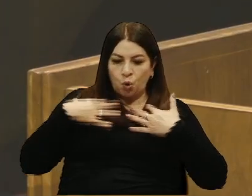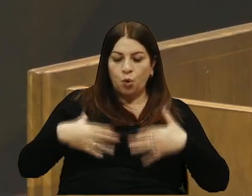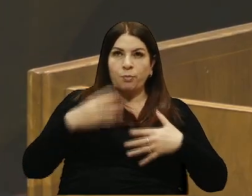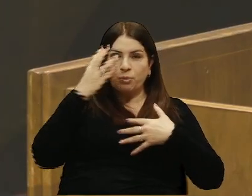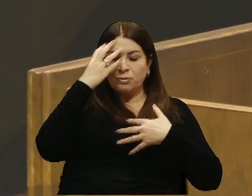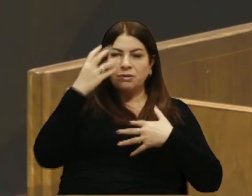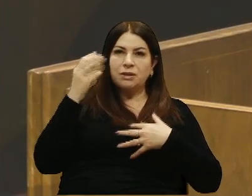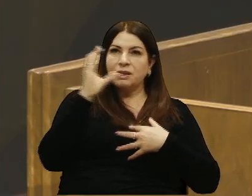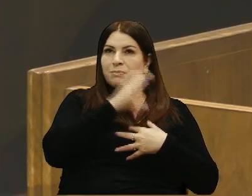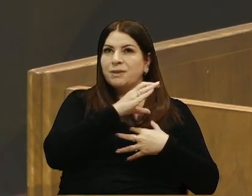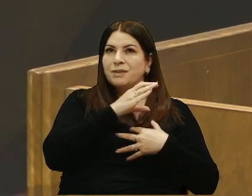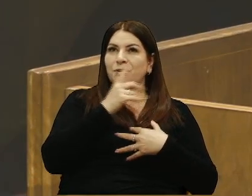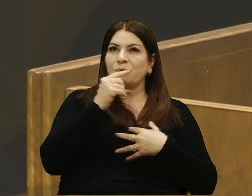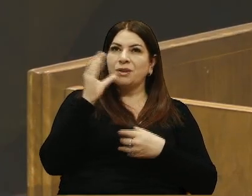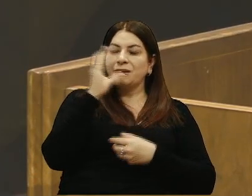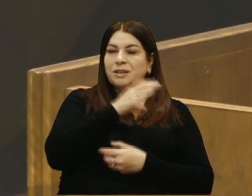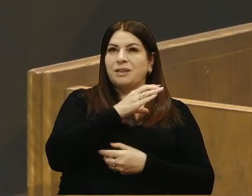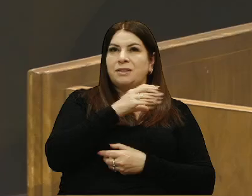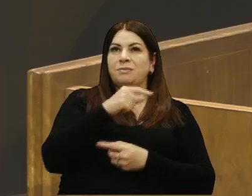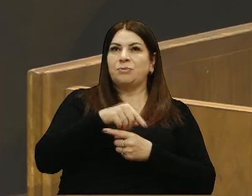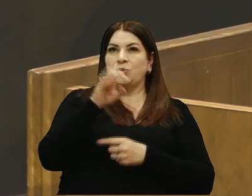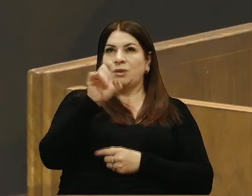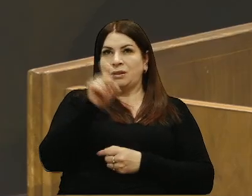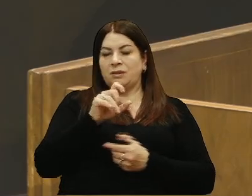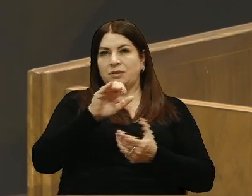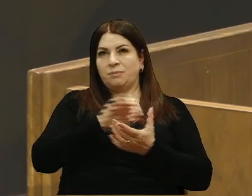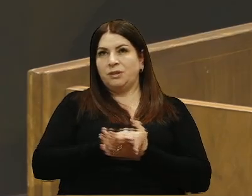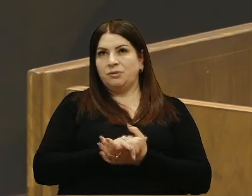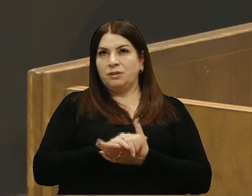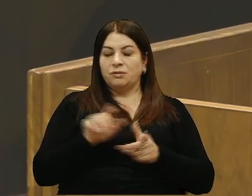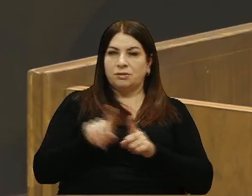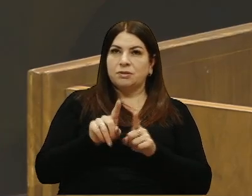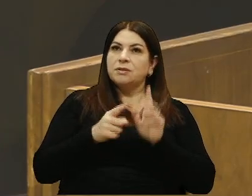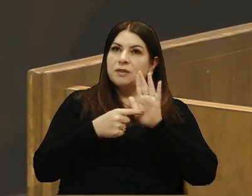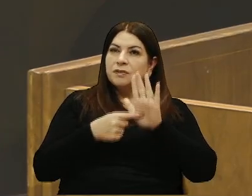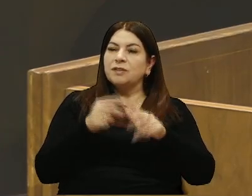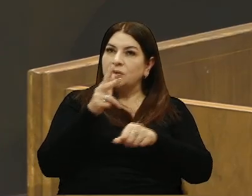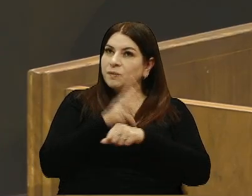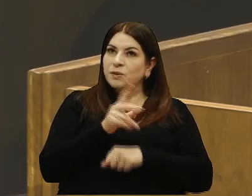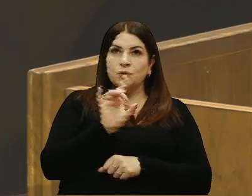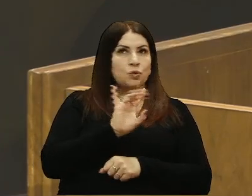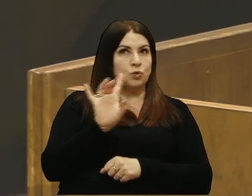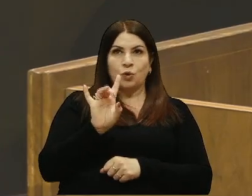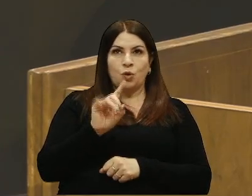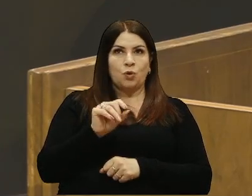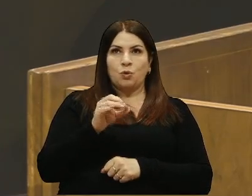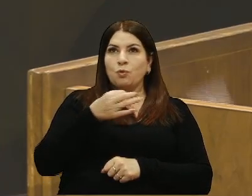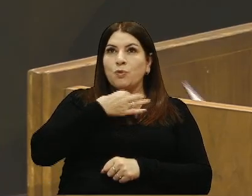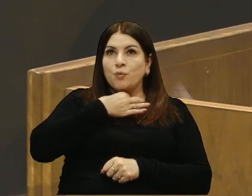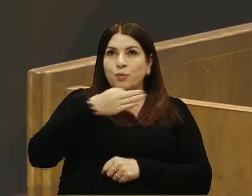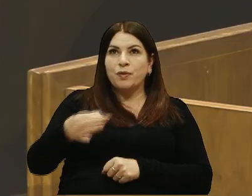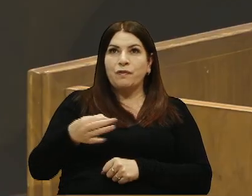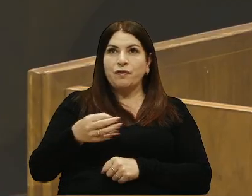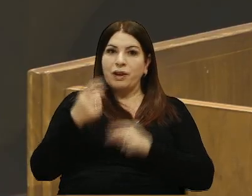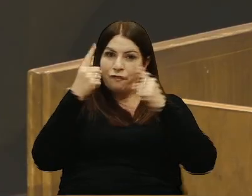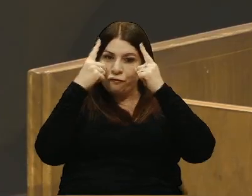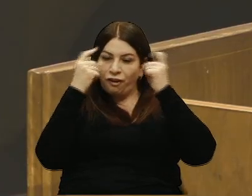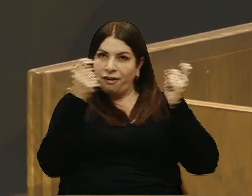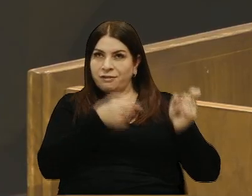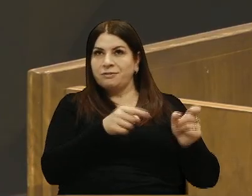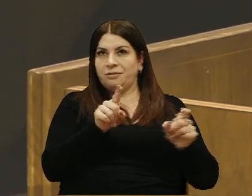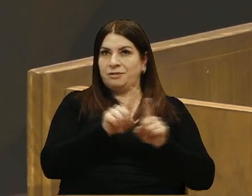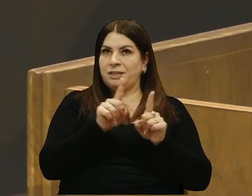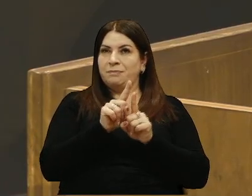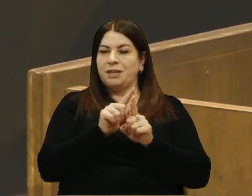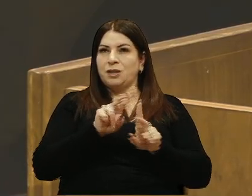rosto queimados com água quente por sua ex-companheira. O vídeo mostra não apenas a crueldade e a agressão, mas também